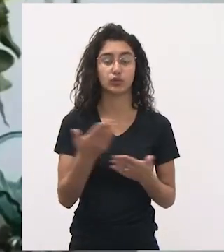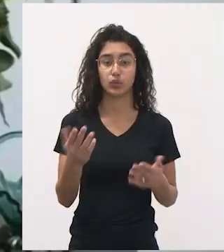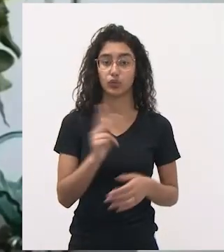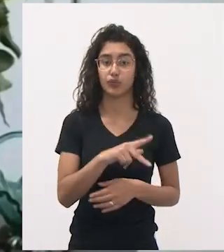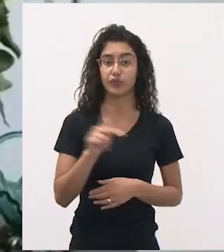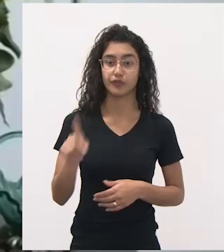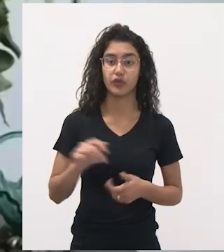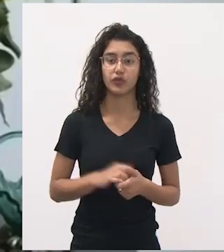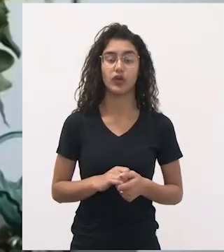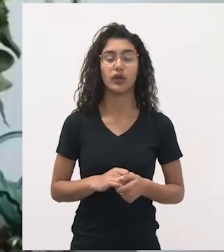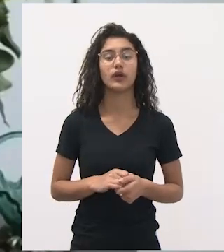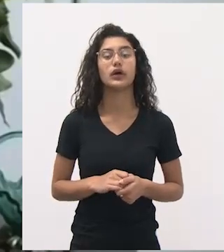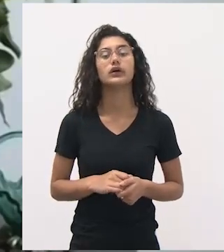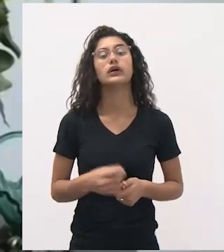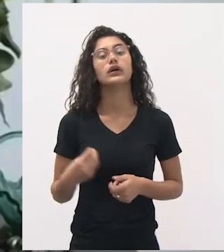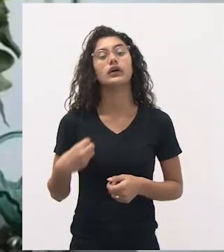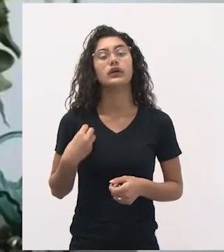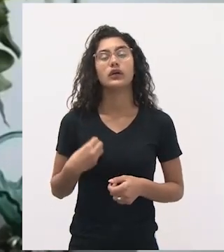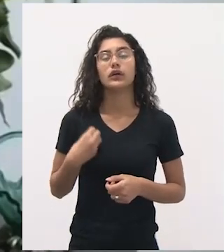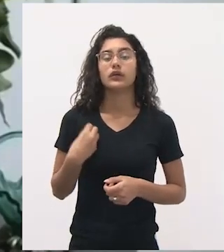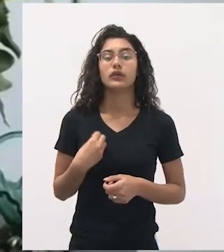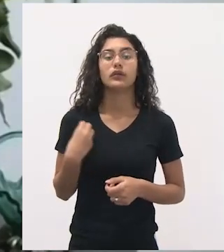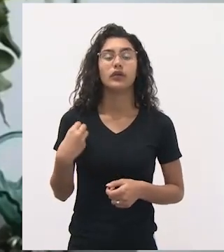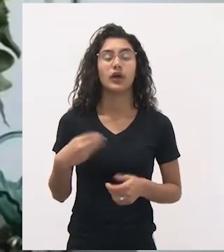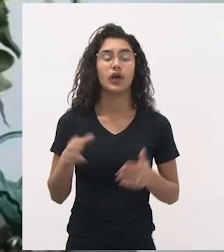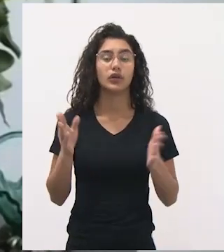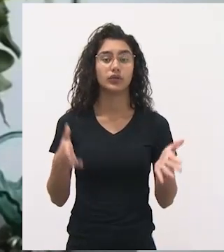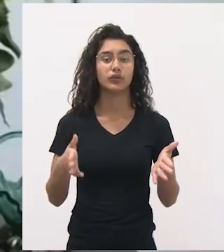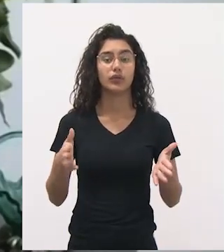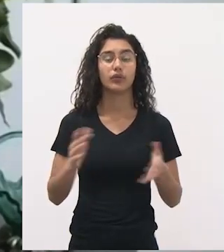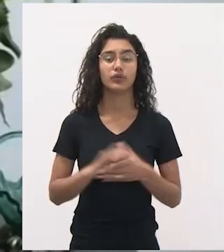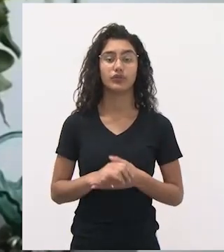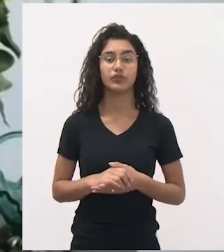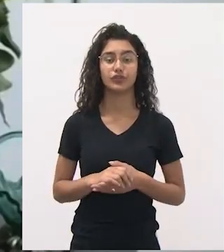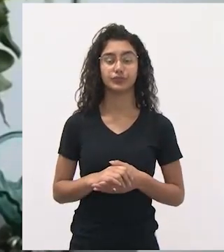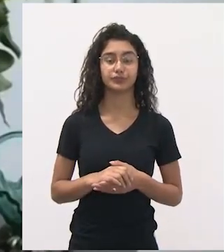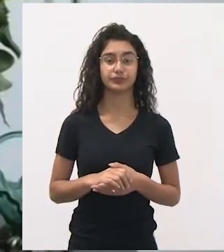professora. Estamos vivenciando nesta manhã, como você disse,